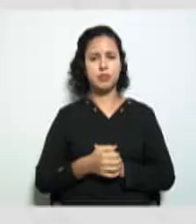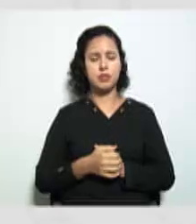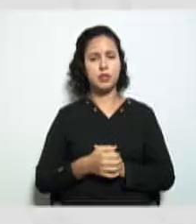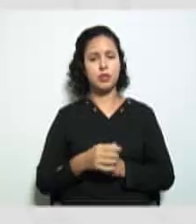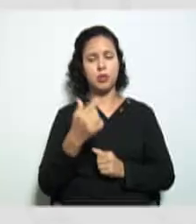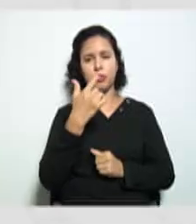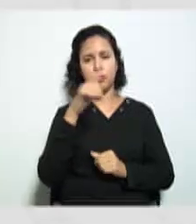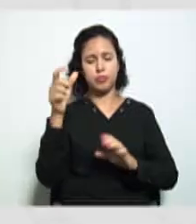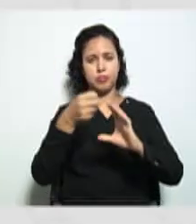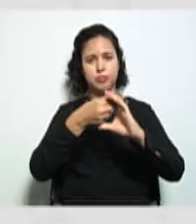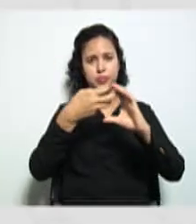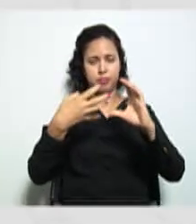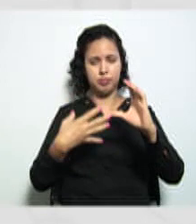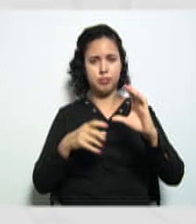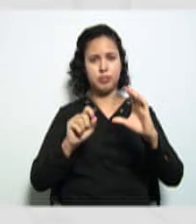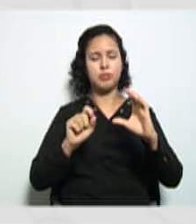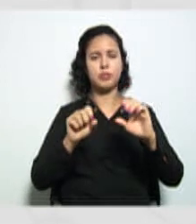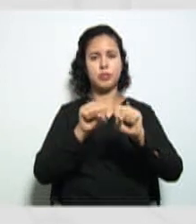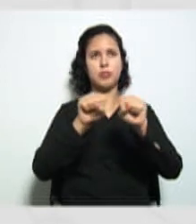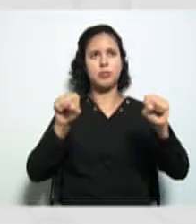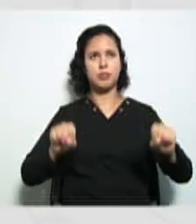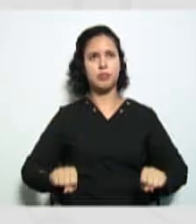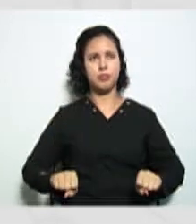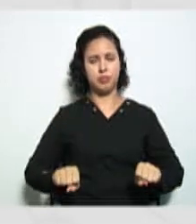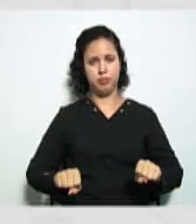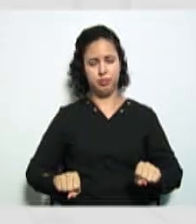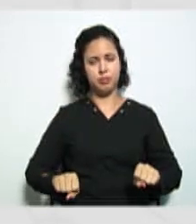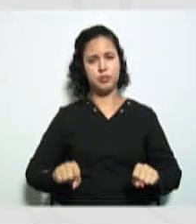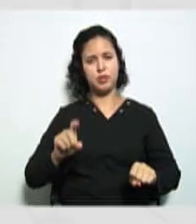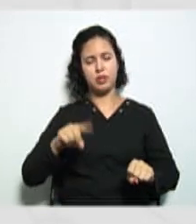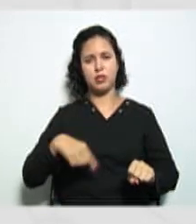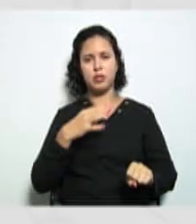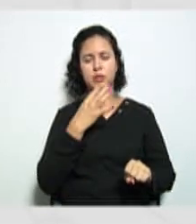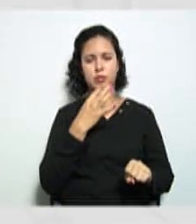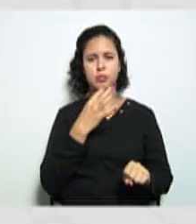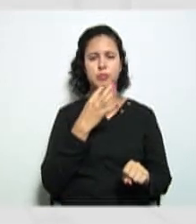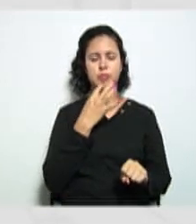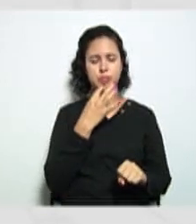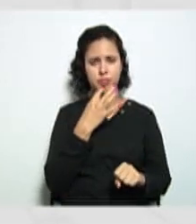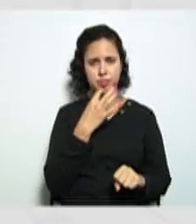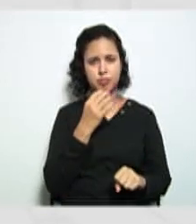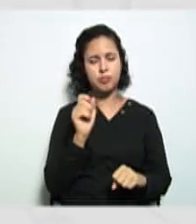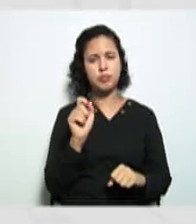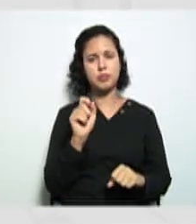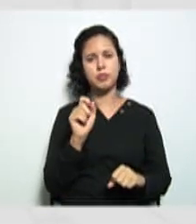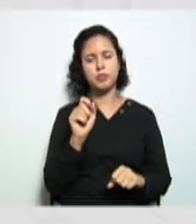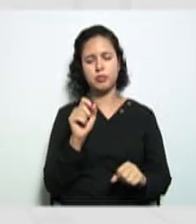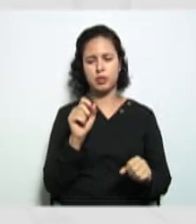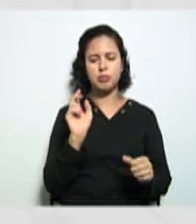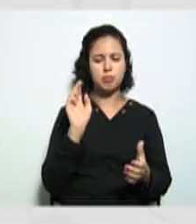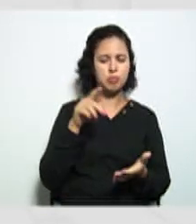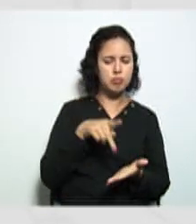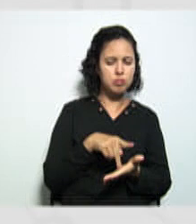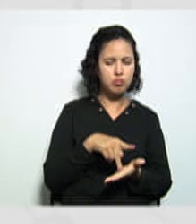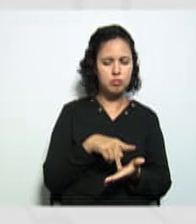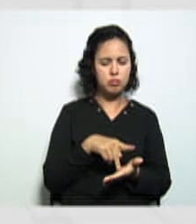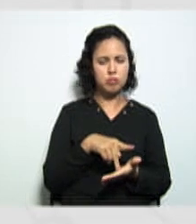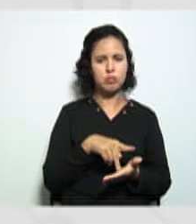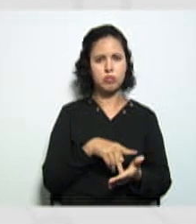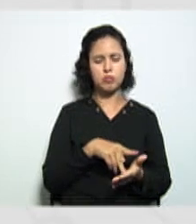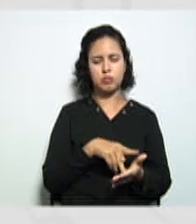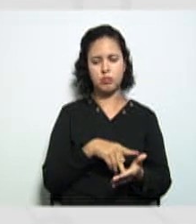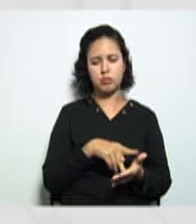aqui é a sistematização. Né? Esse conhecimento ele é sistemático, ele é verificável, ele